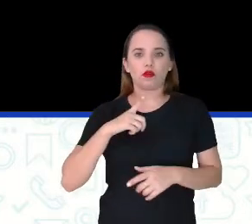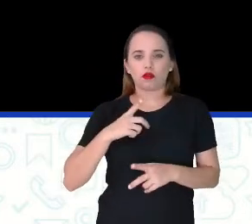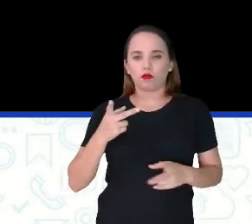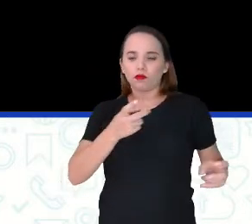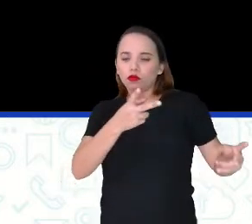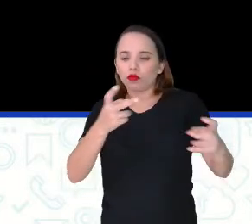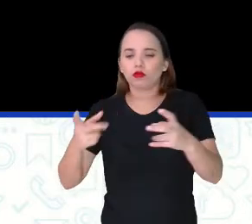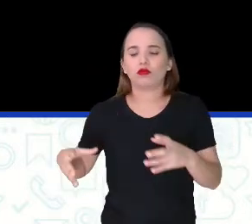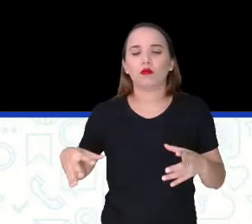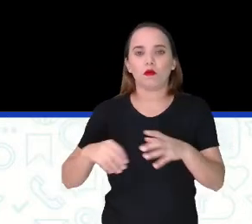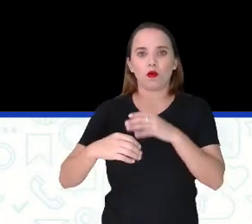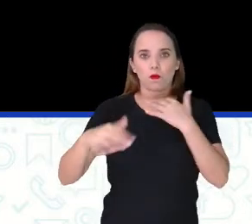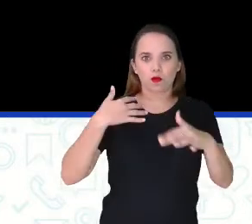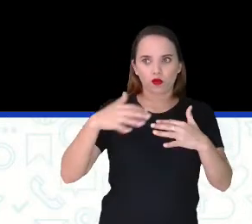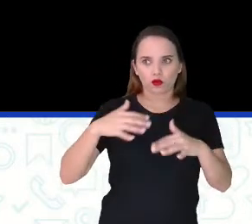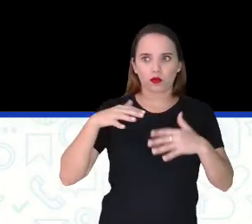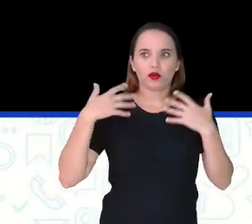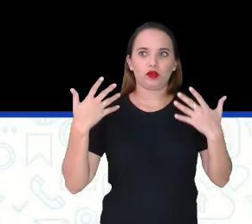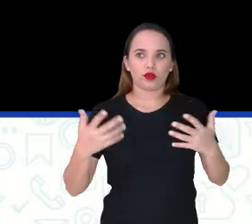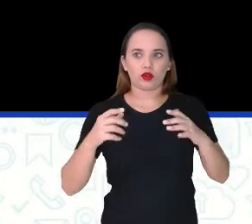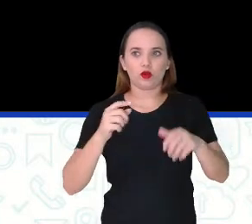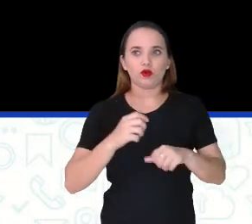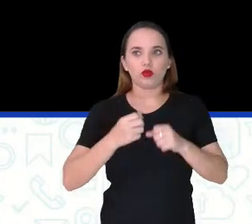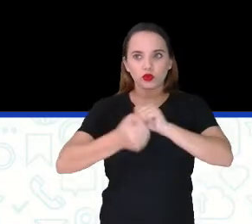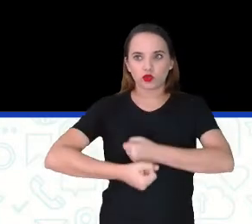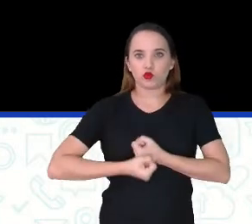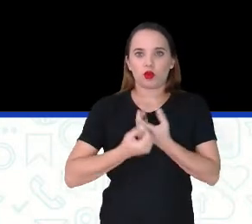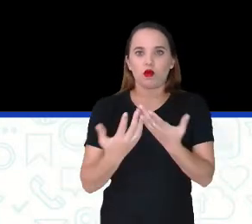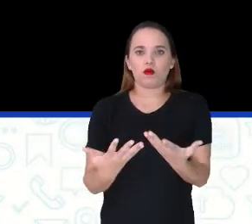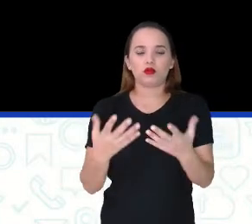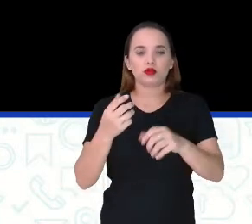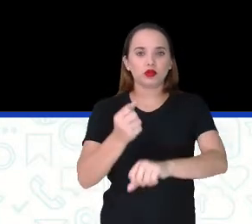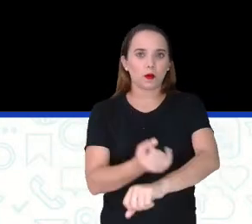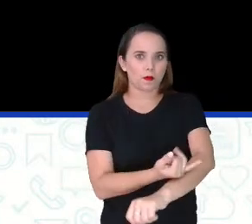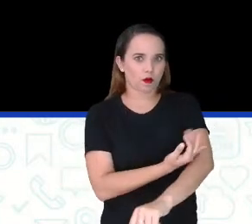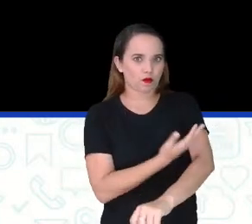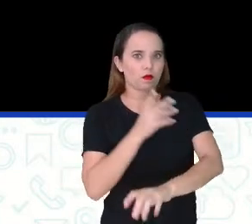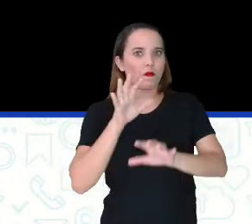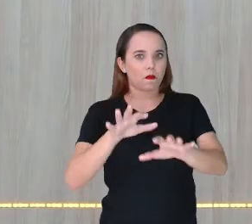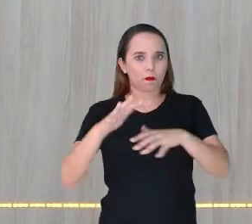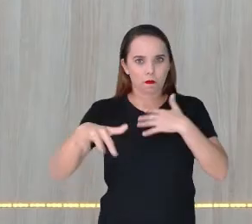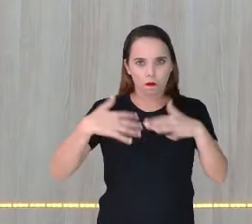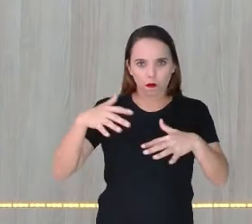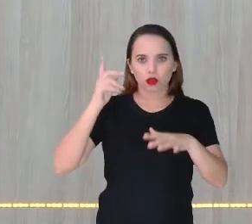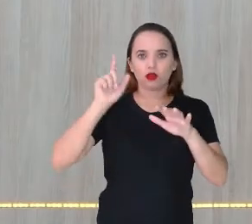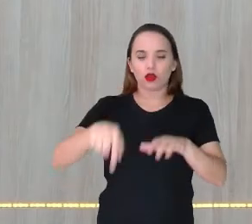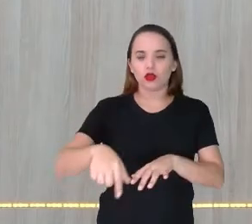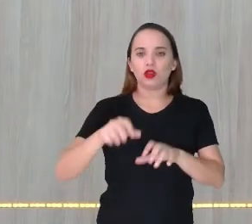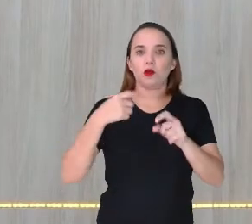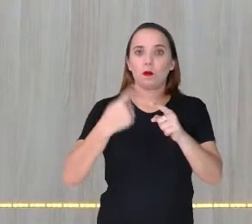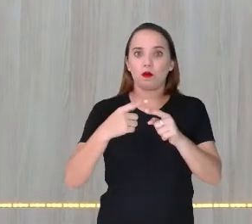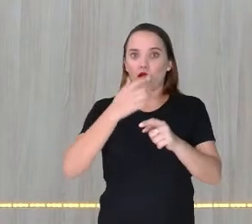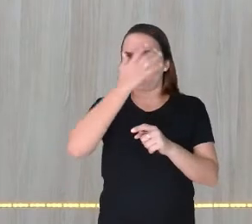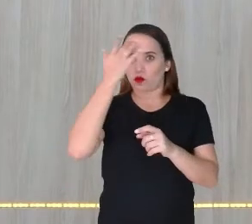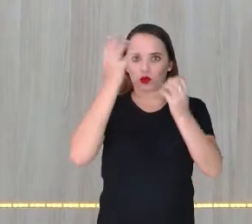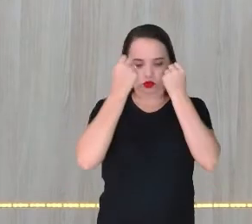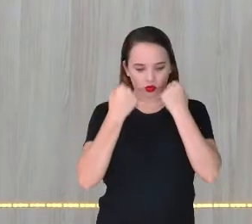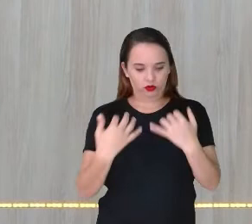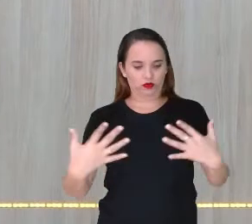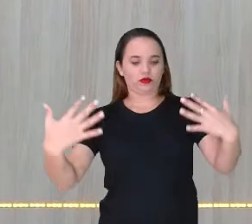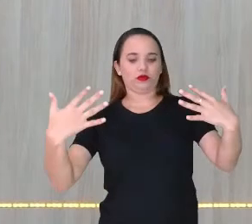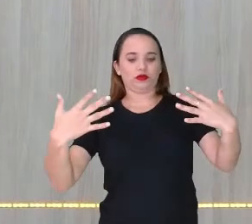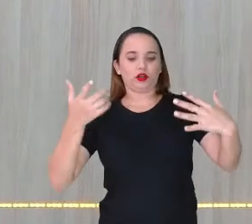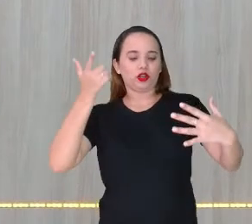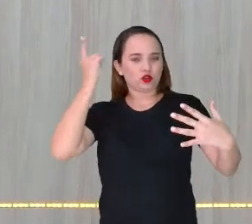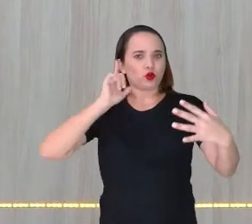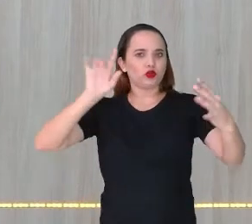de expressar os seus sentimentos, é fazer com que as pessoas que estão assistindo aquele espetáculo consigam ver, através dos movimentos do seu